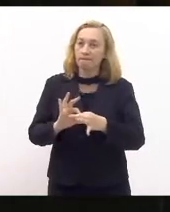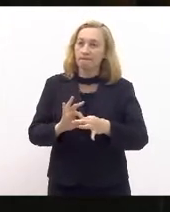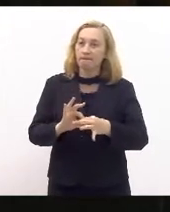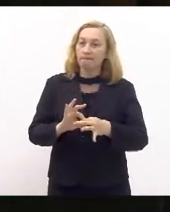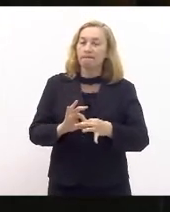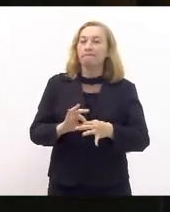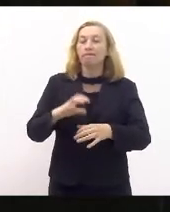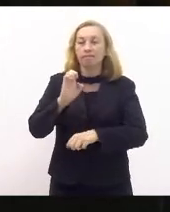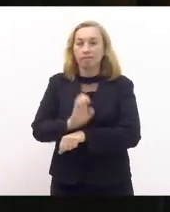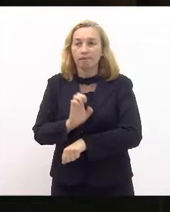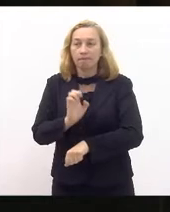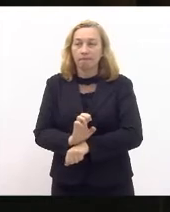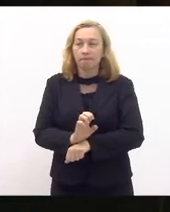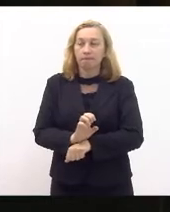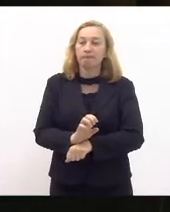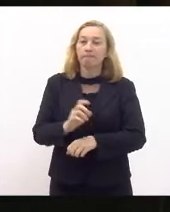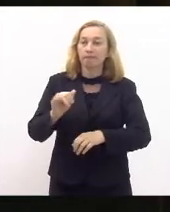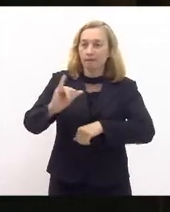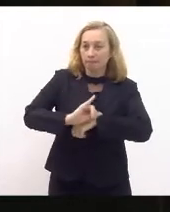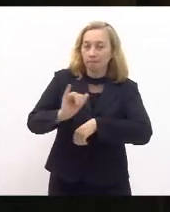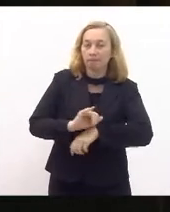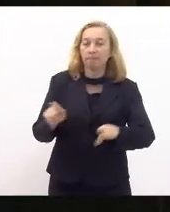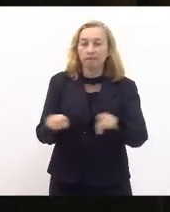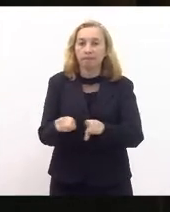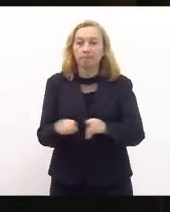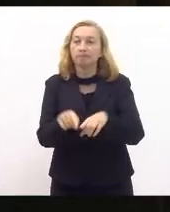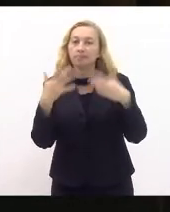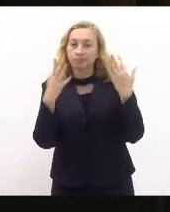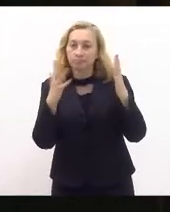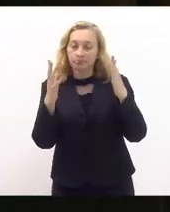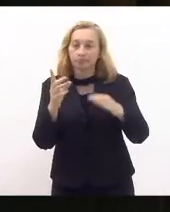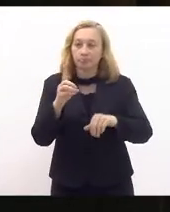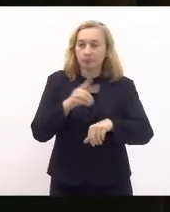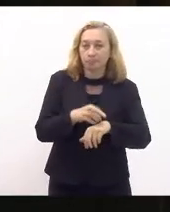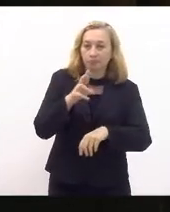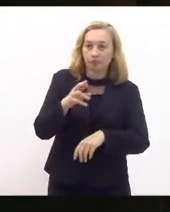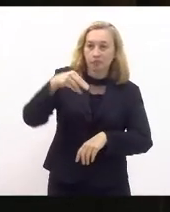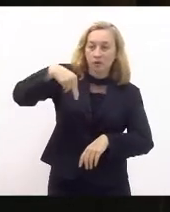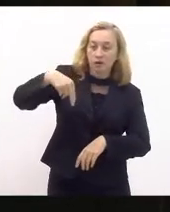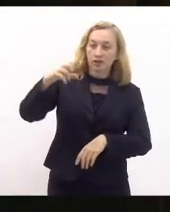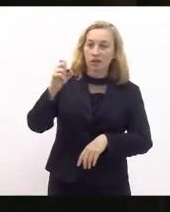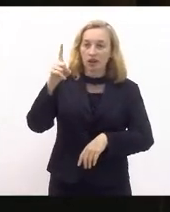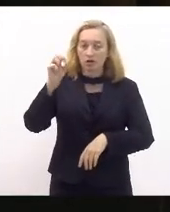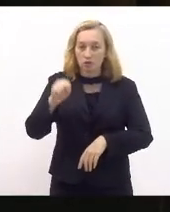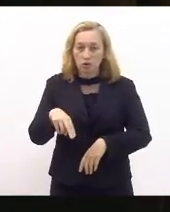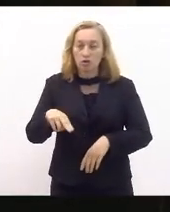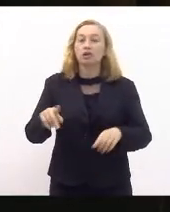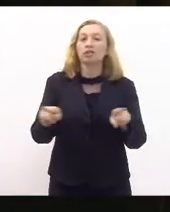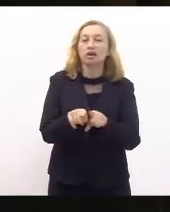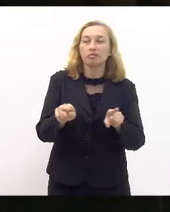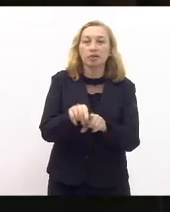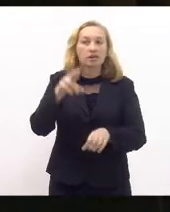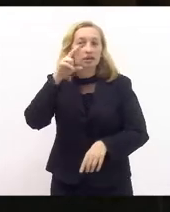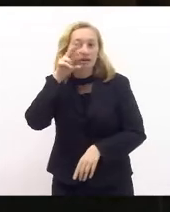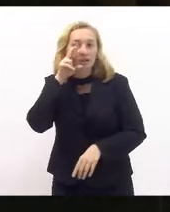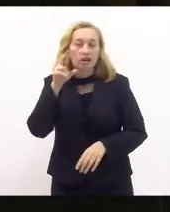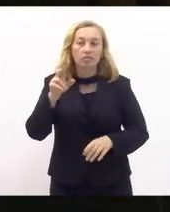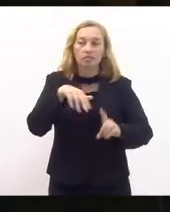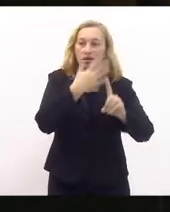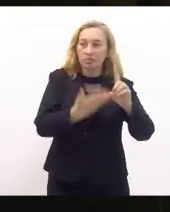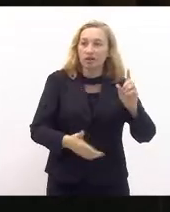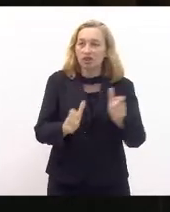poderia deixar de estar aqui presente para parabenizar o doutor Nelson e parabenizar o Rosenberg pela grande homenagem.